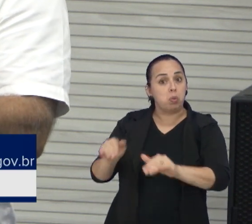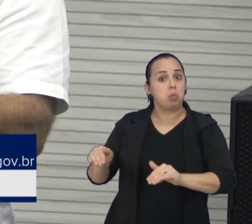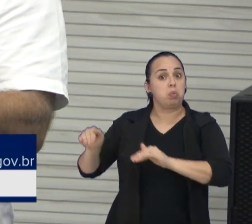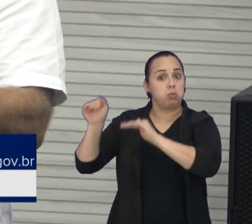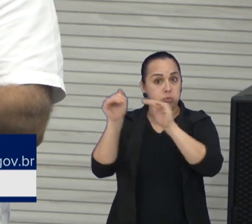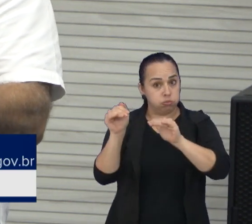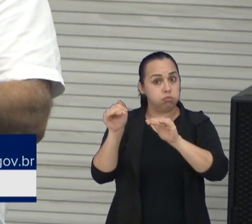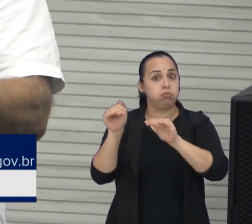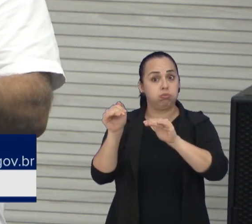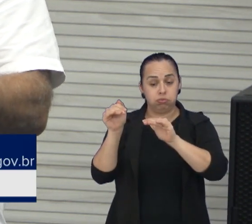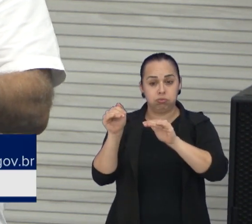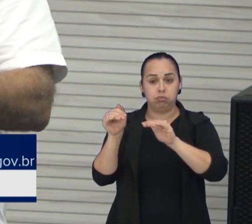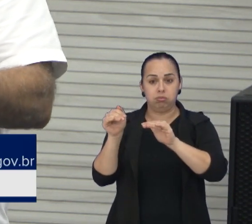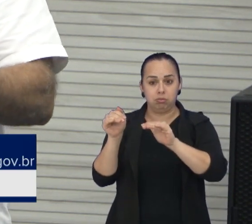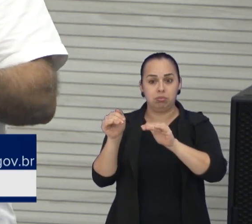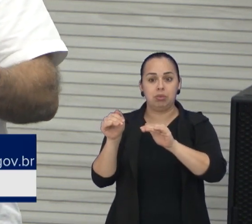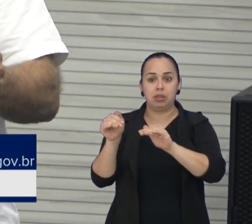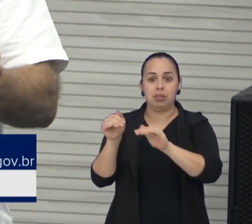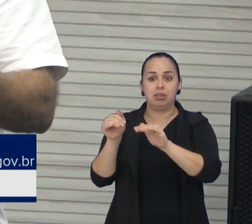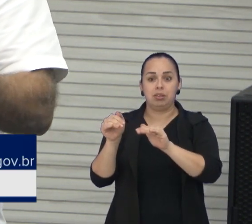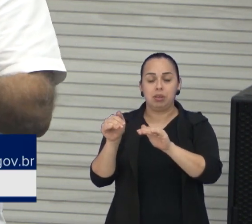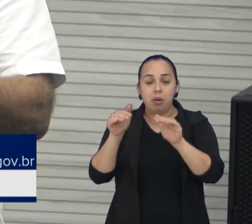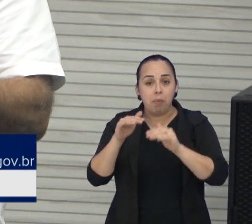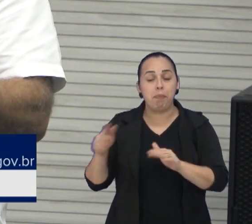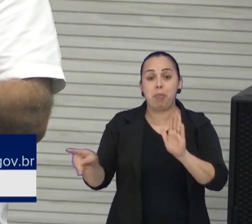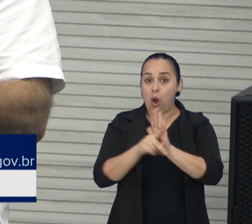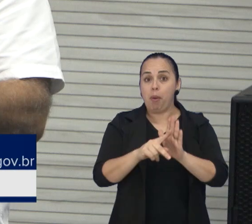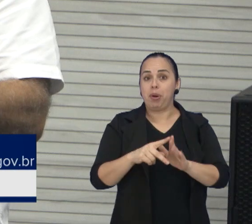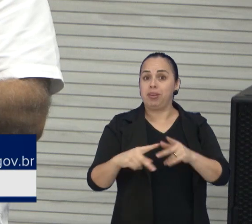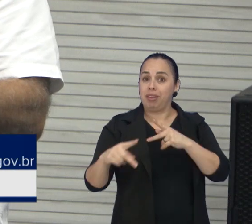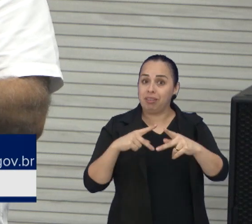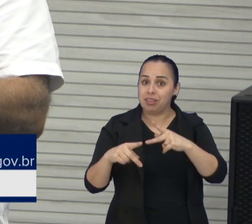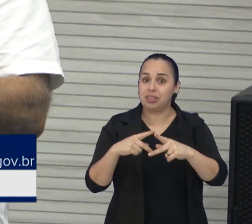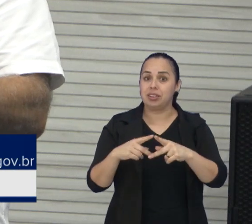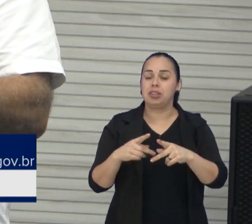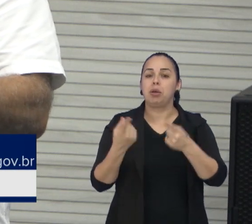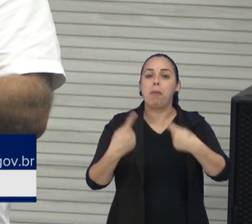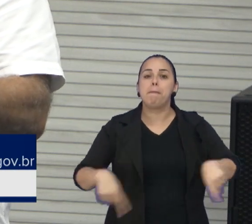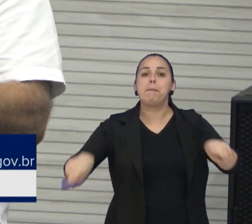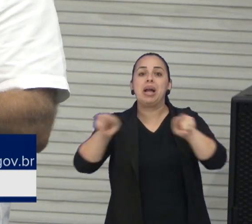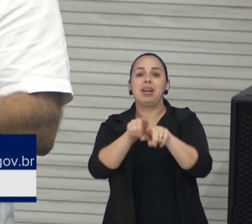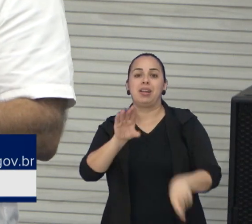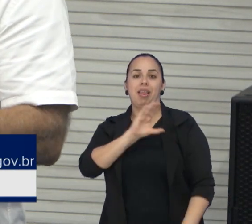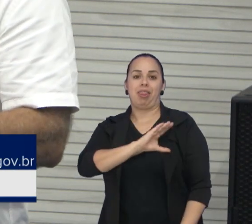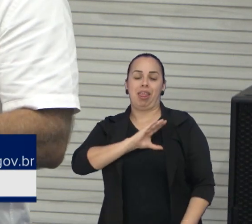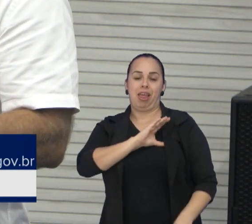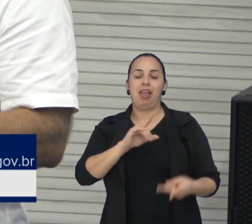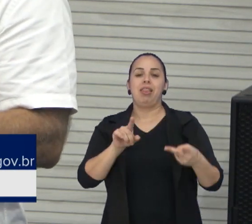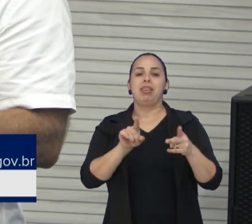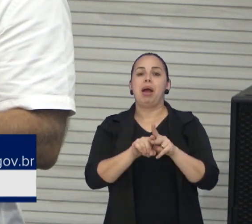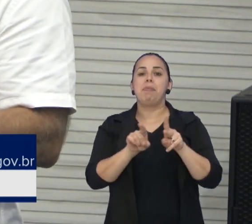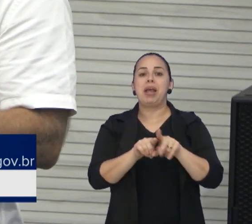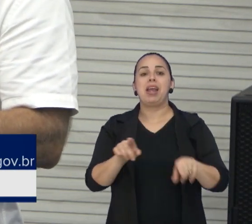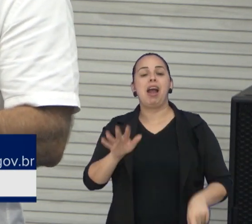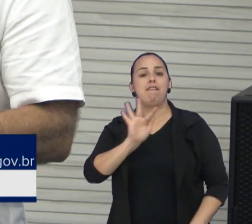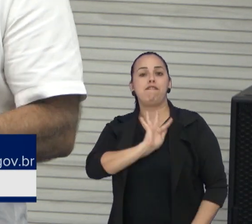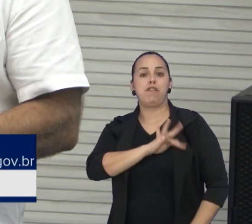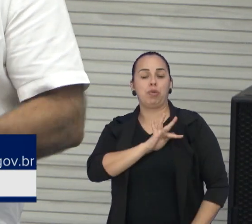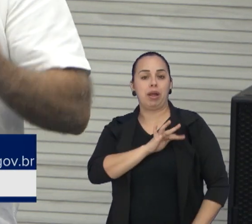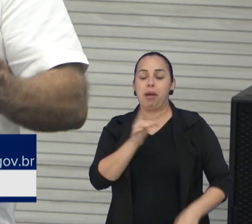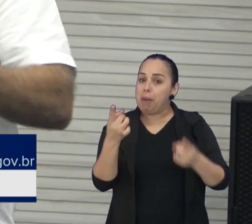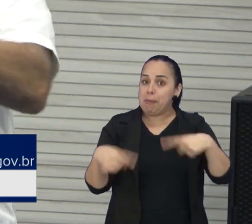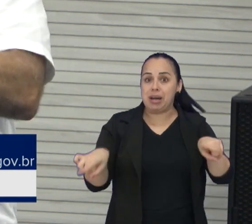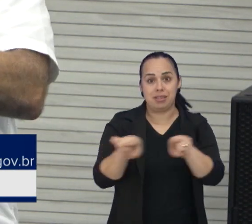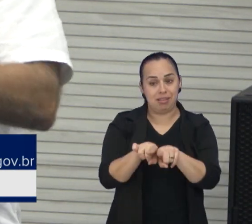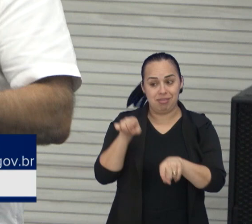superior, né, municipal, em parceria com o CEPAS e o Afundás. Olha que legal, fazendo com